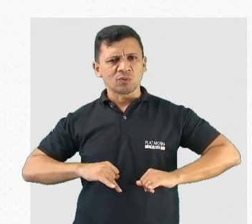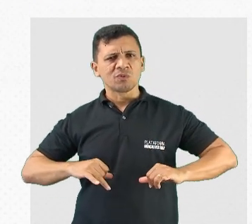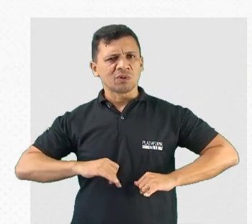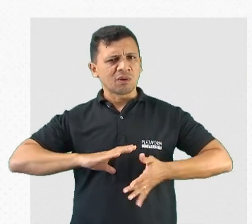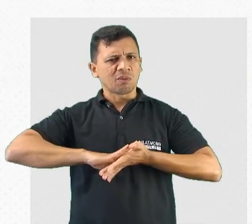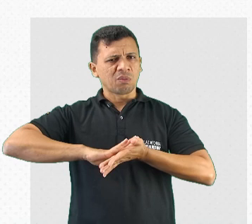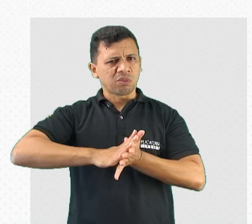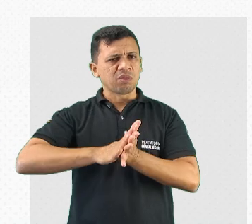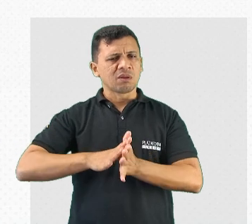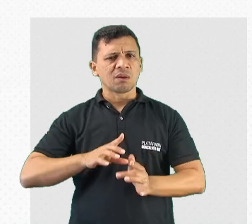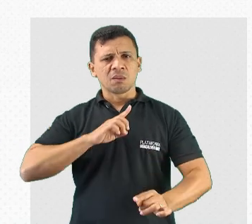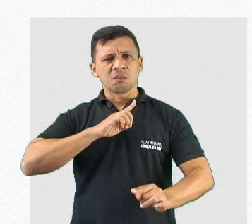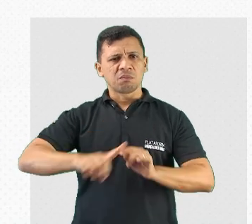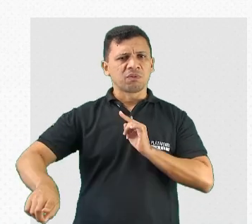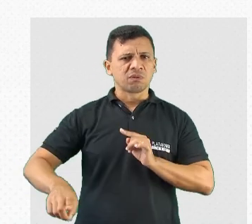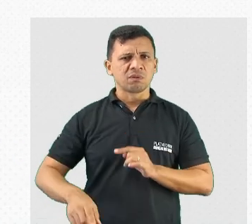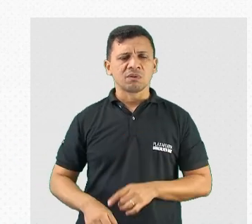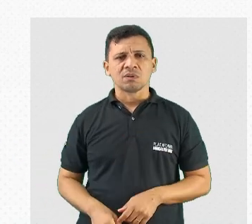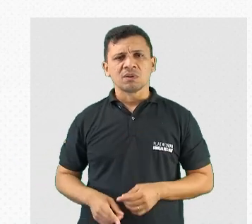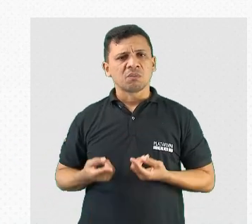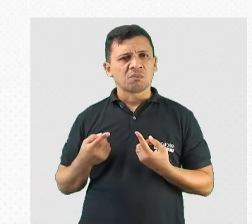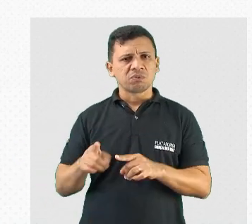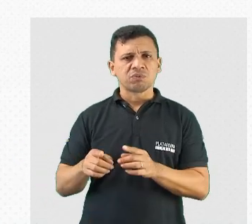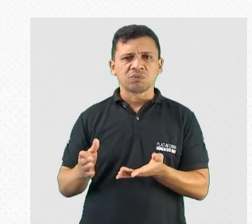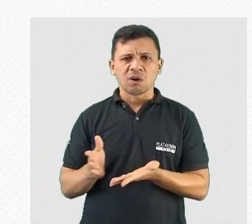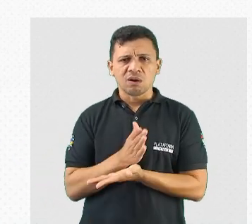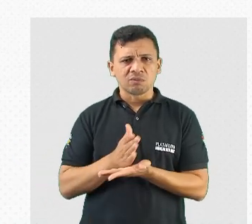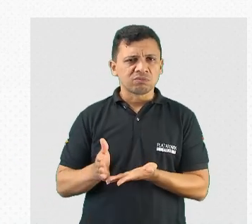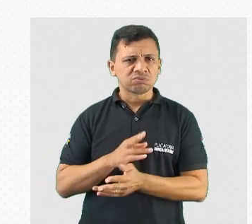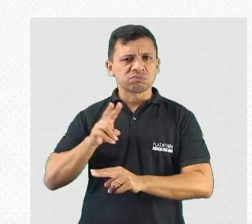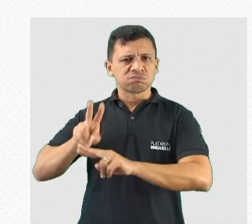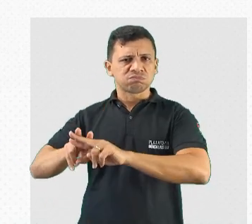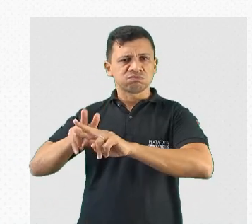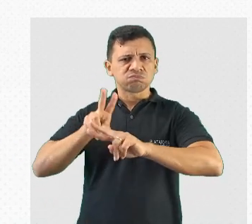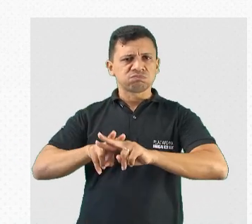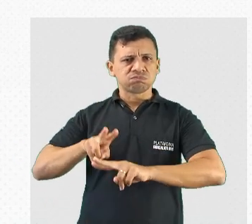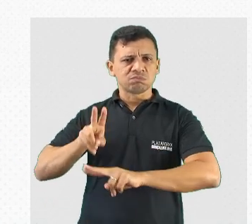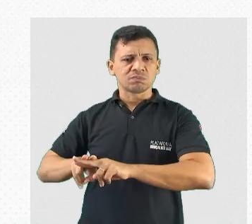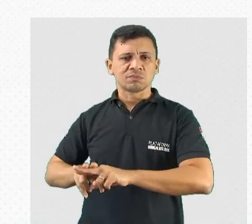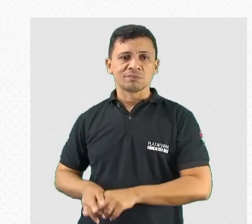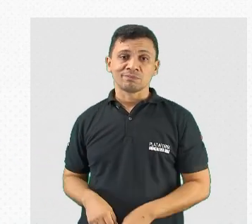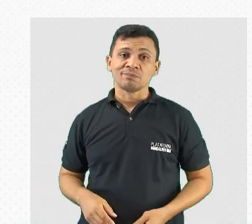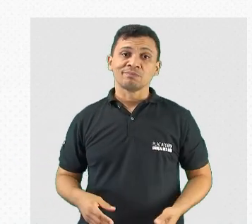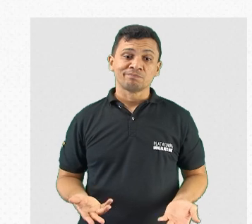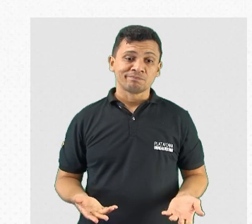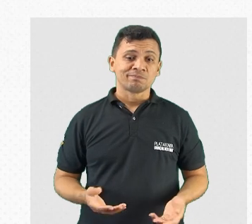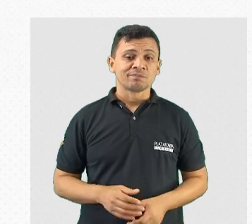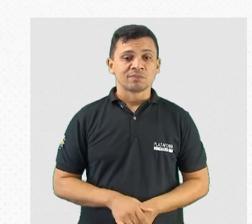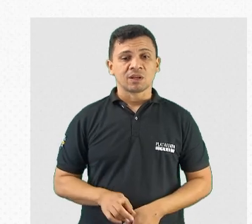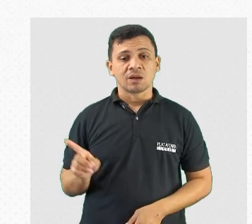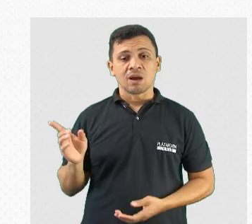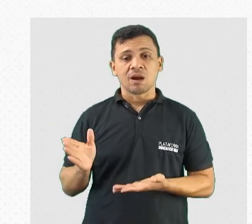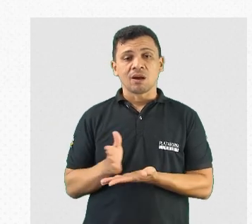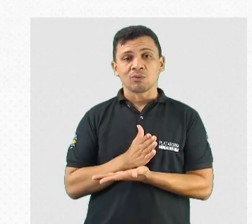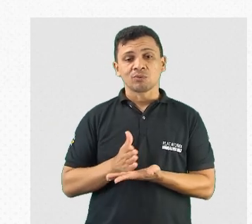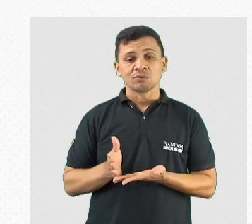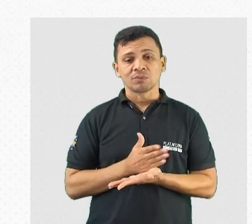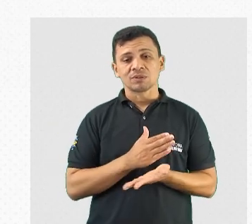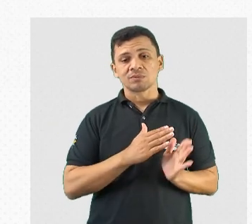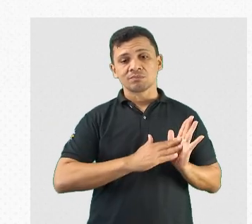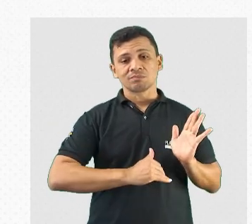complicado. Perseguição, foram presos, entre outras coisas. E é uma aula só sobre isso. Aqui algumas obras